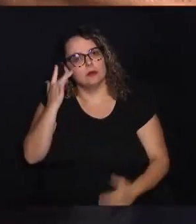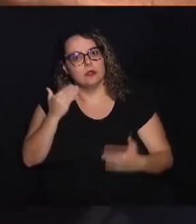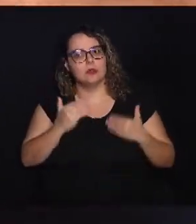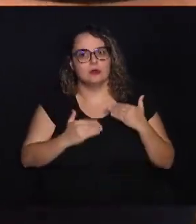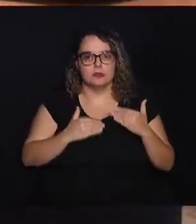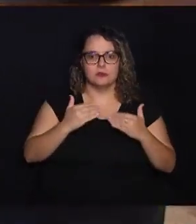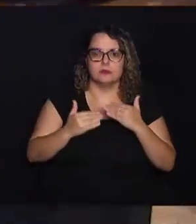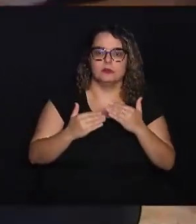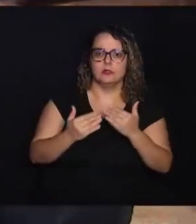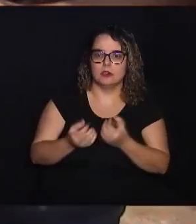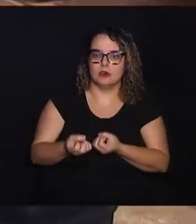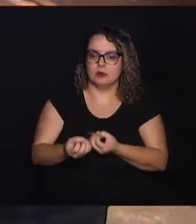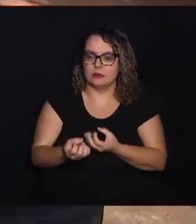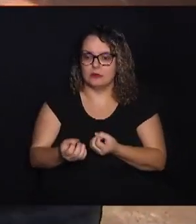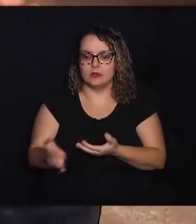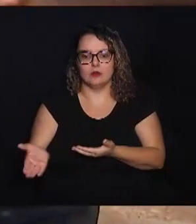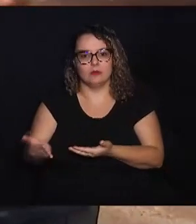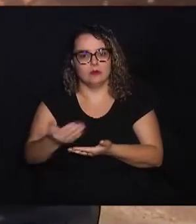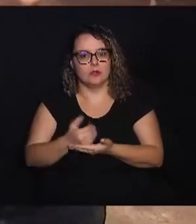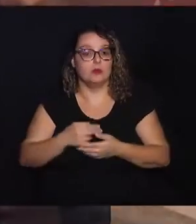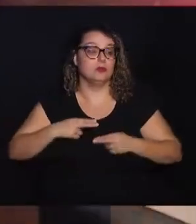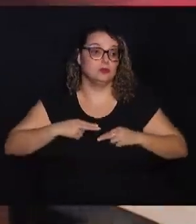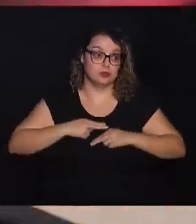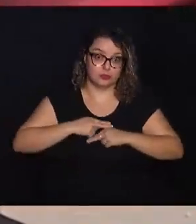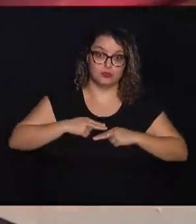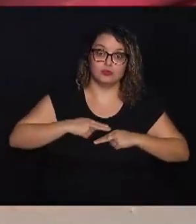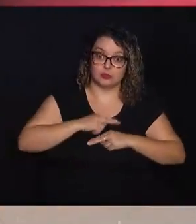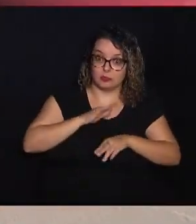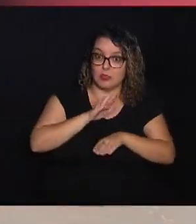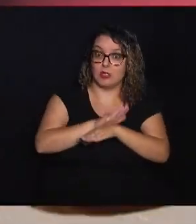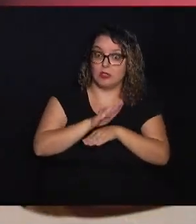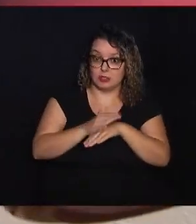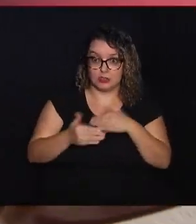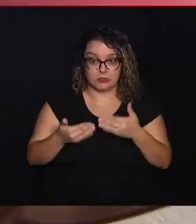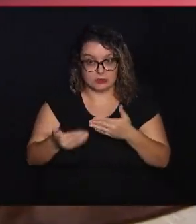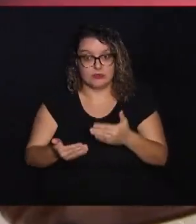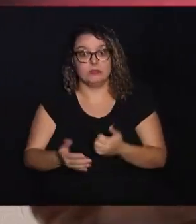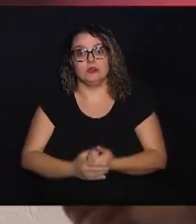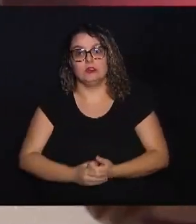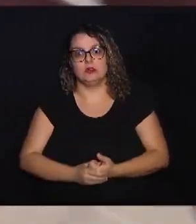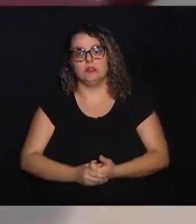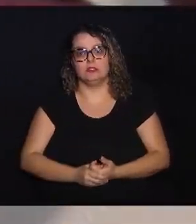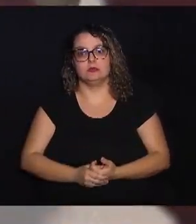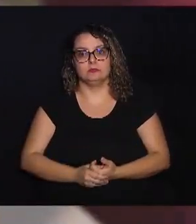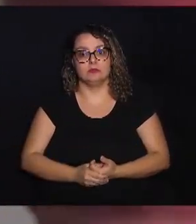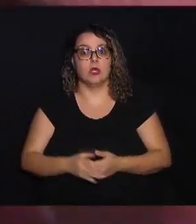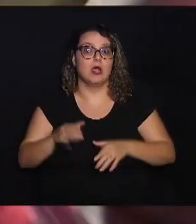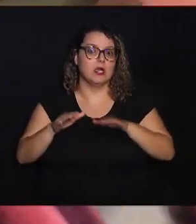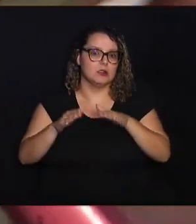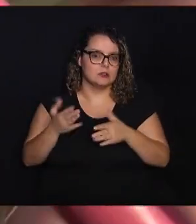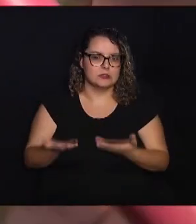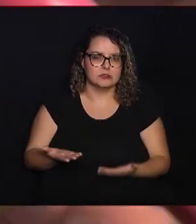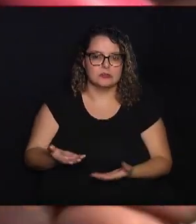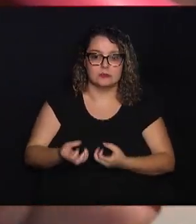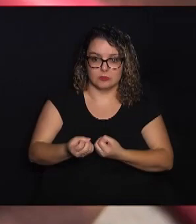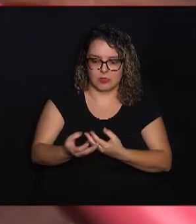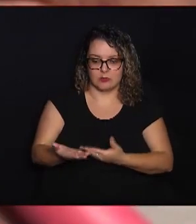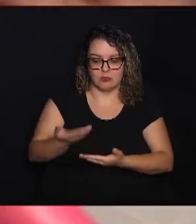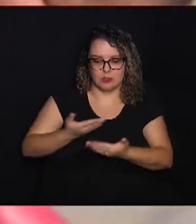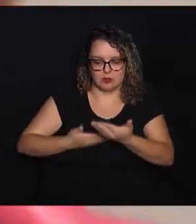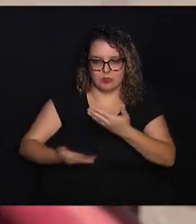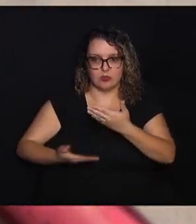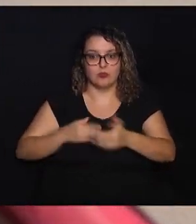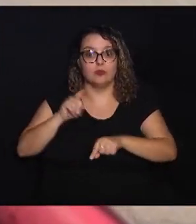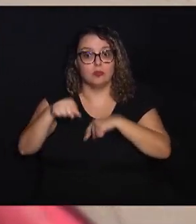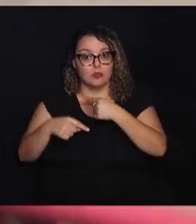uma coleta de informações, o Sebrae ajudou bastante nesse ponto. Às vezes a troca de informações com outras